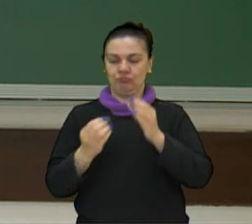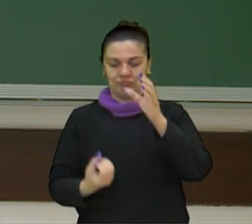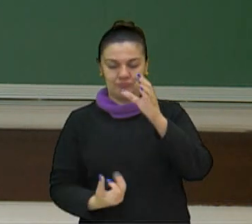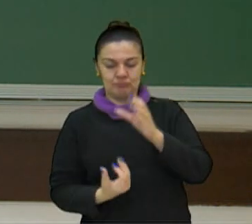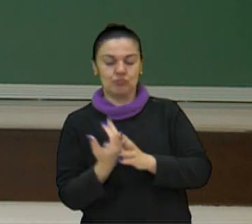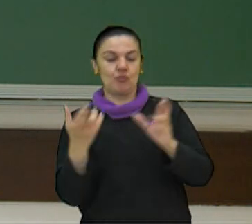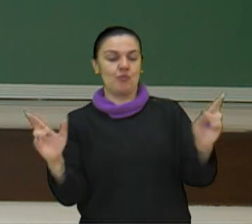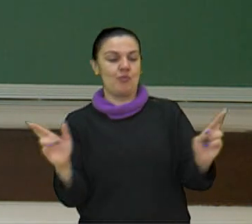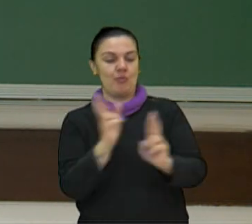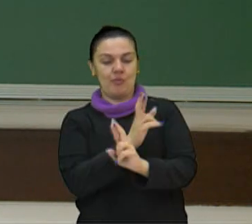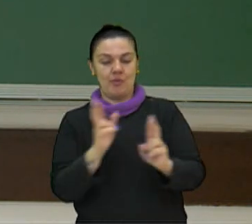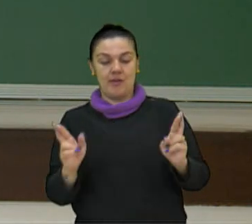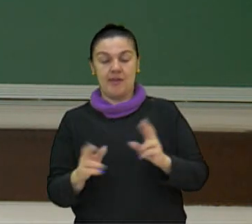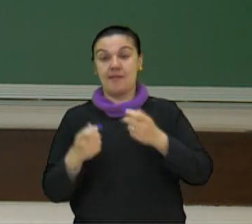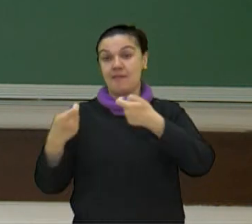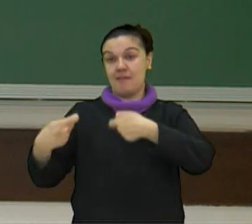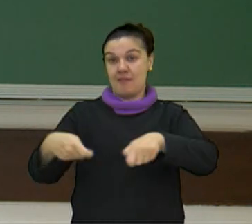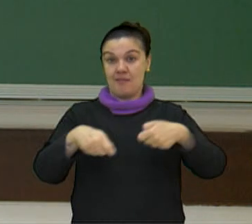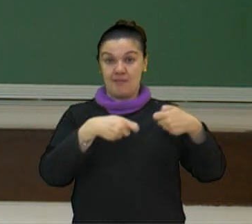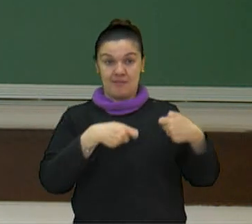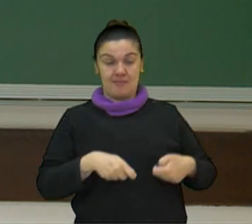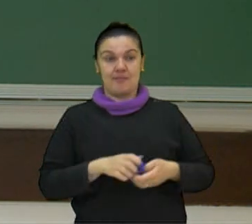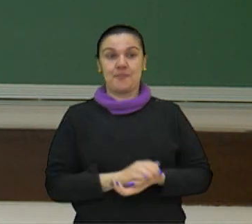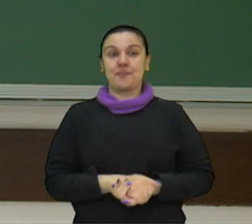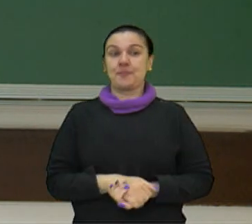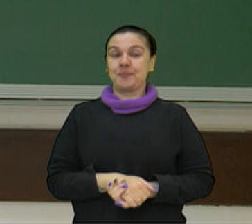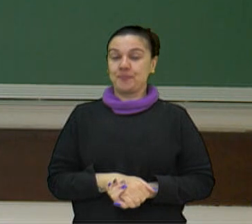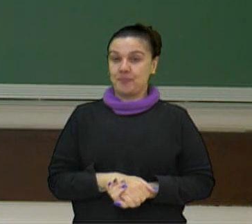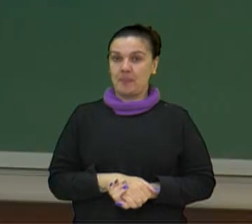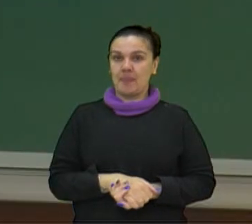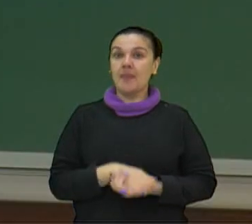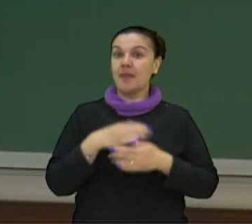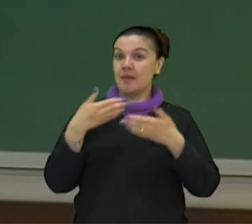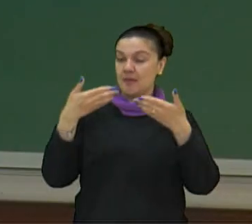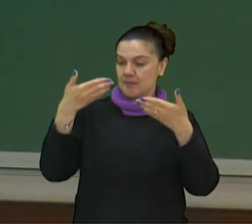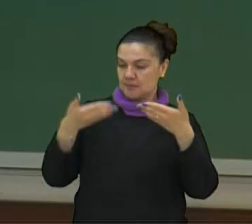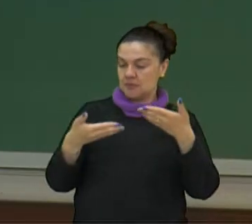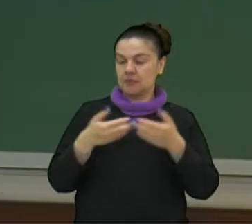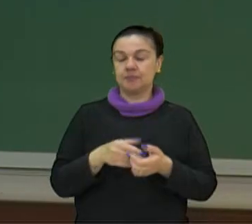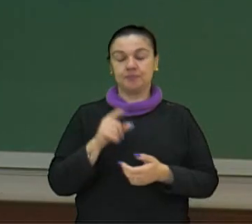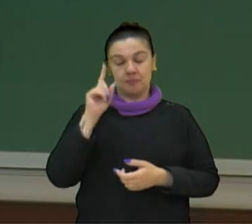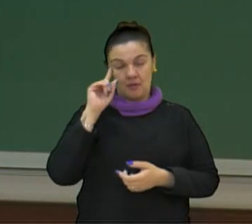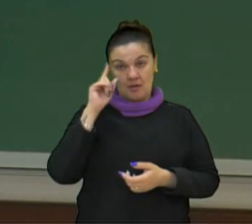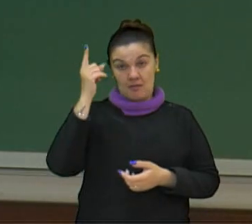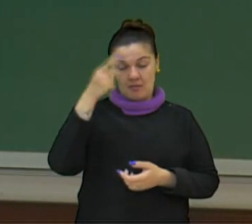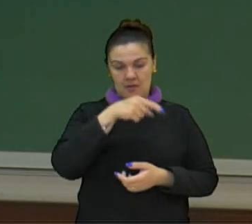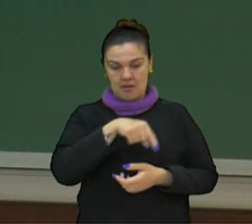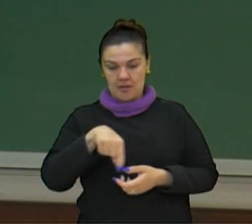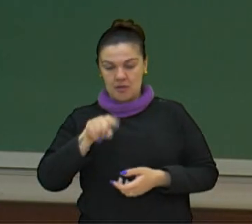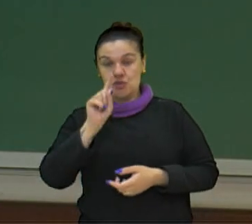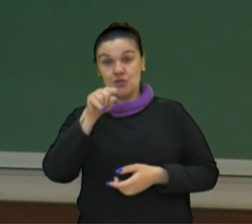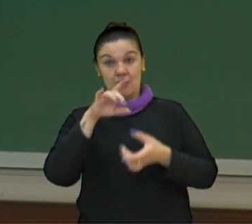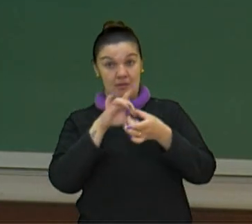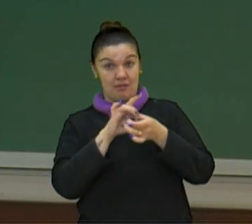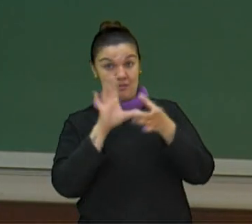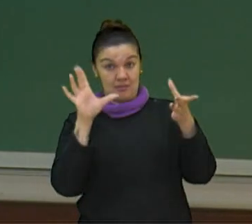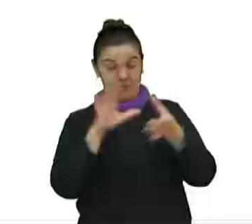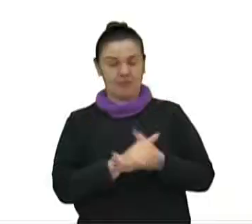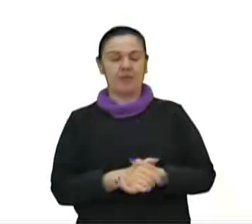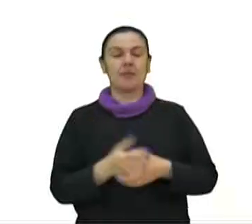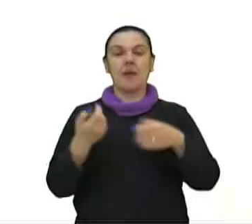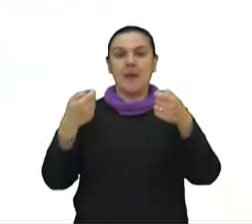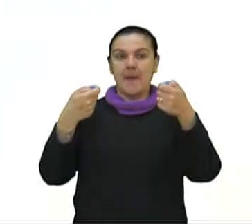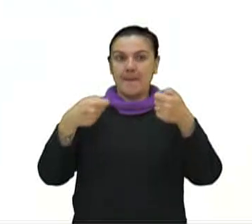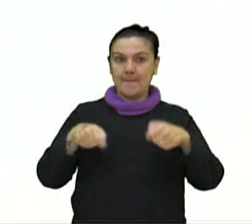numa relação de necessidade. De acordo com isso, a ideia de que somos livres